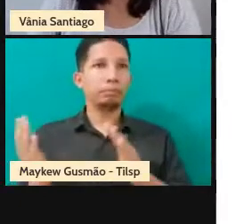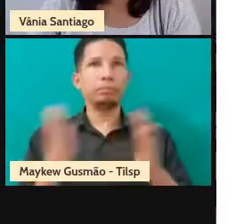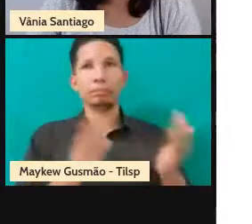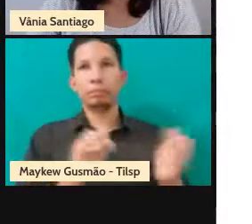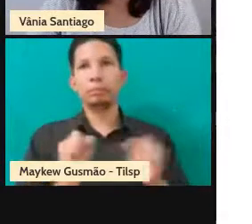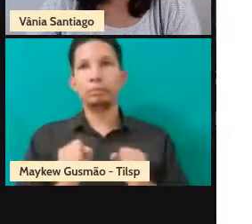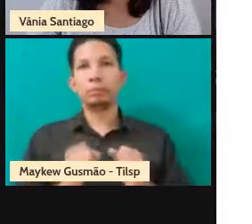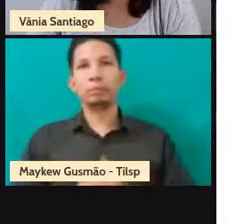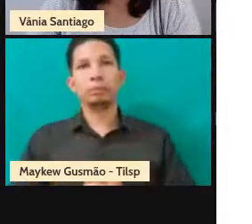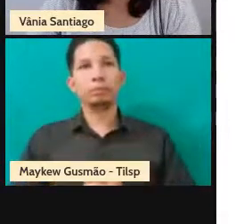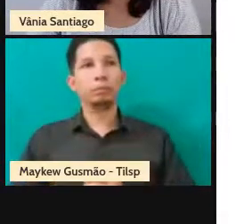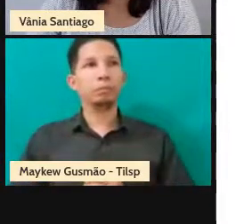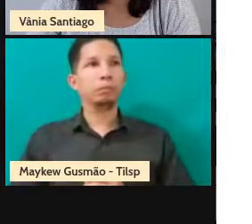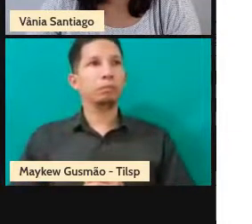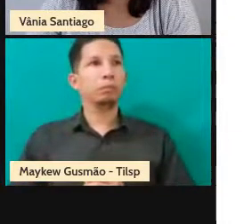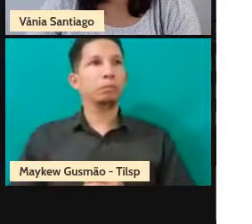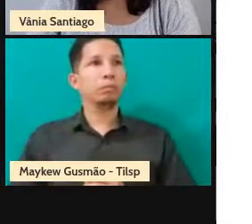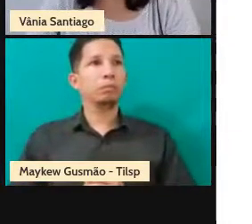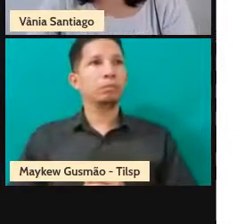favor?